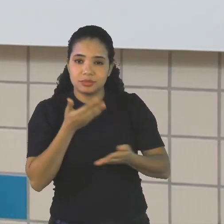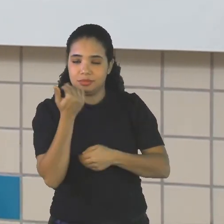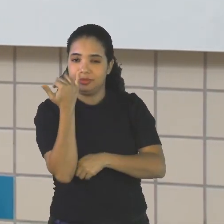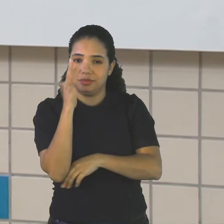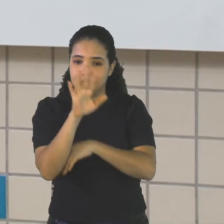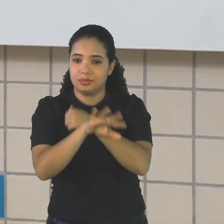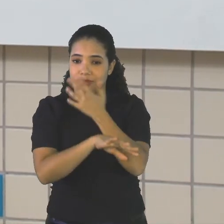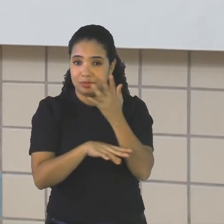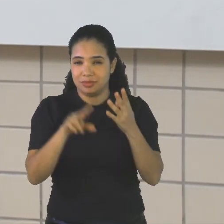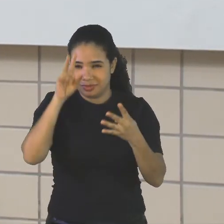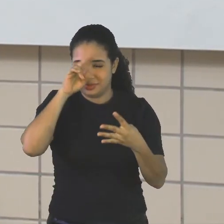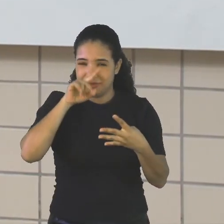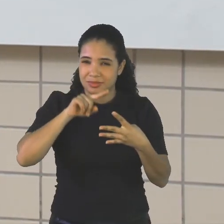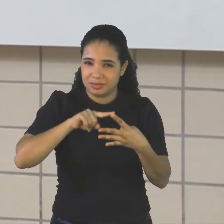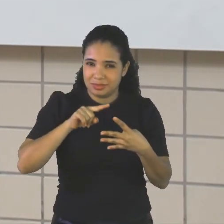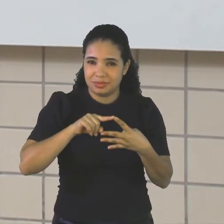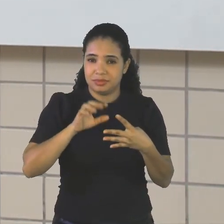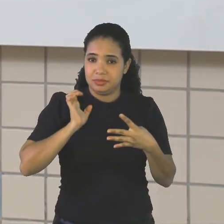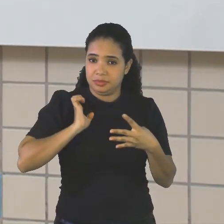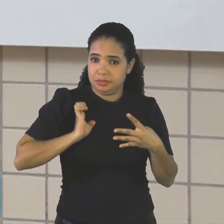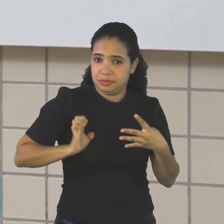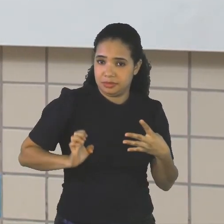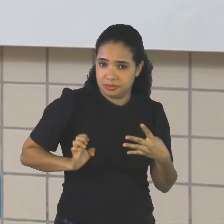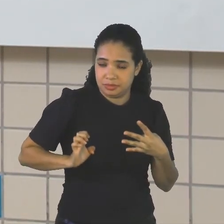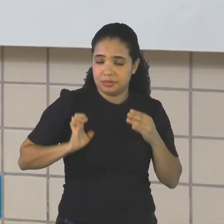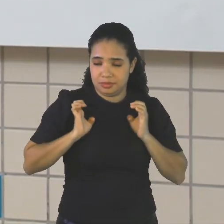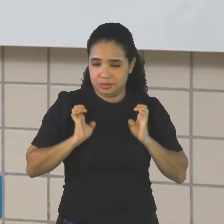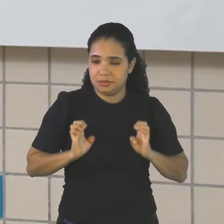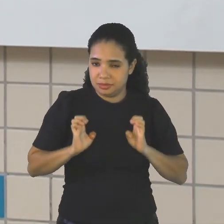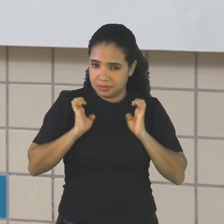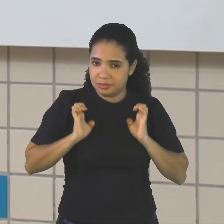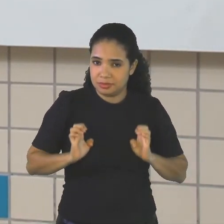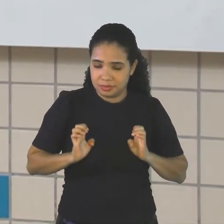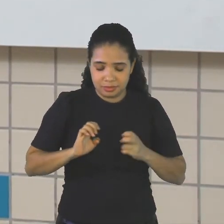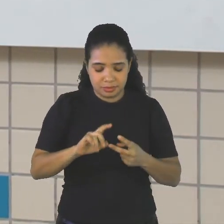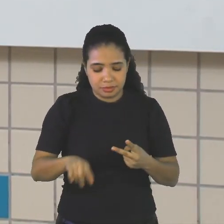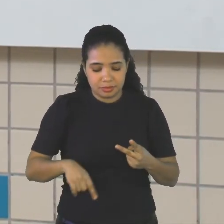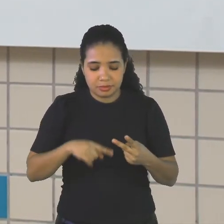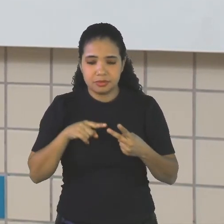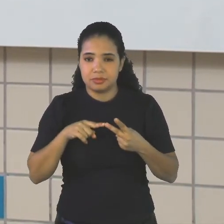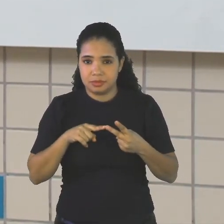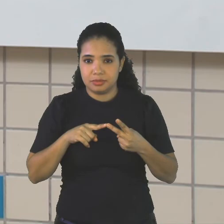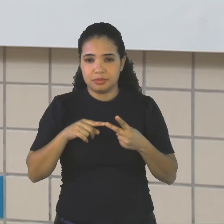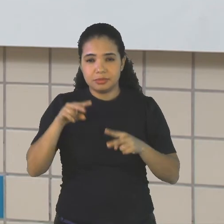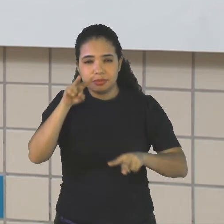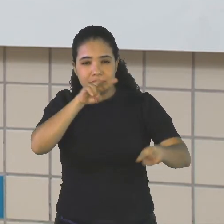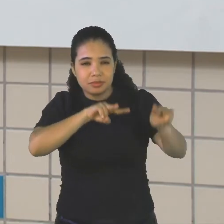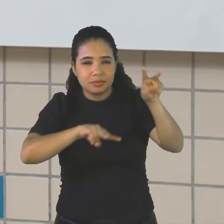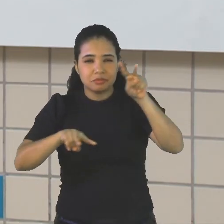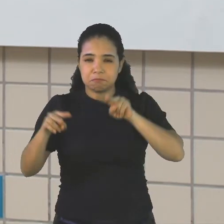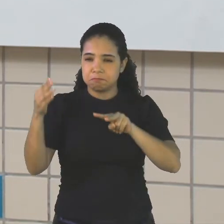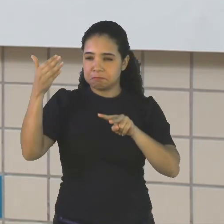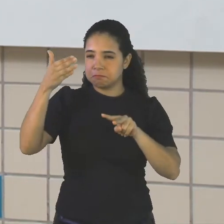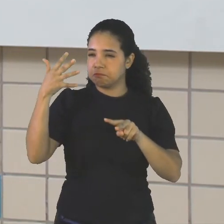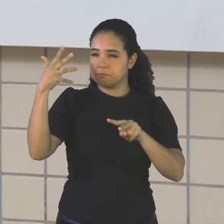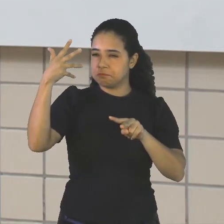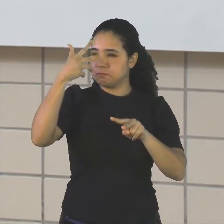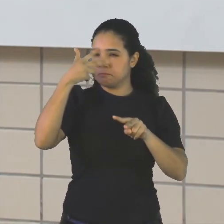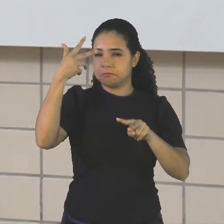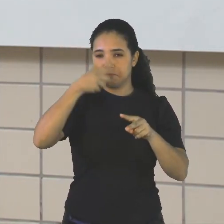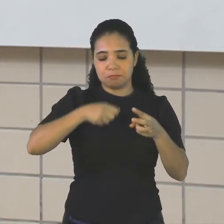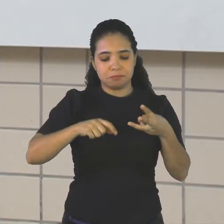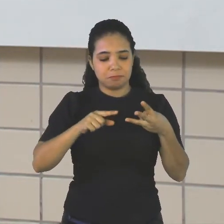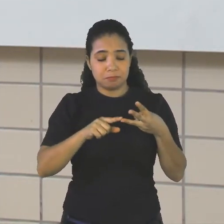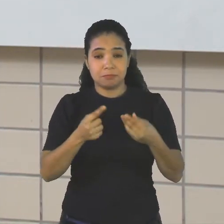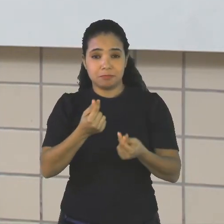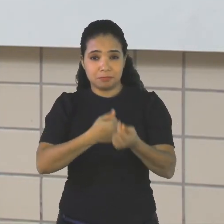Vamos lá lembrá-los? Motivos éticos, que eu falei, motivos estéticos, motivos econômicos e